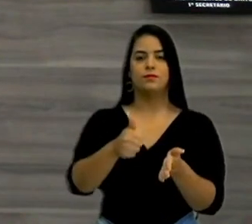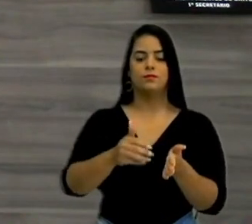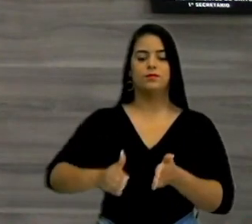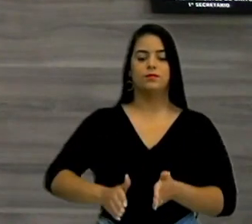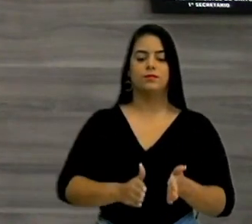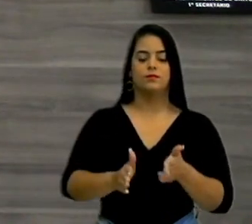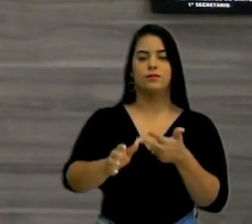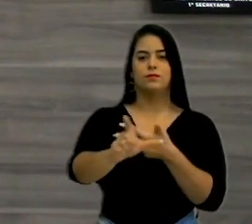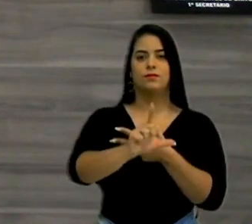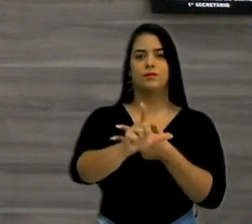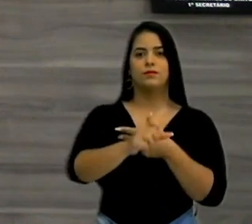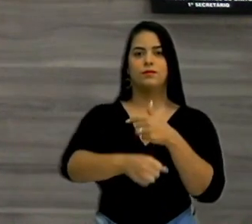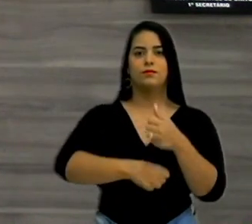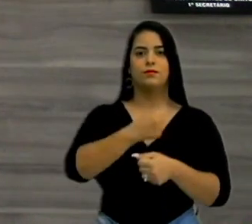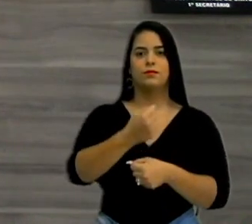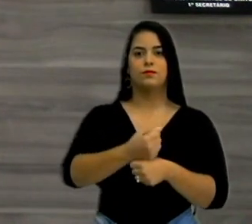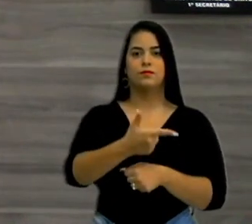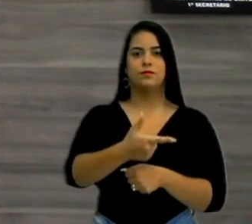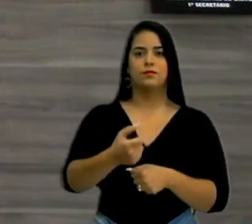de 2024.